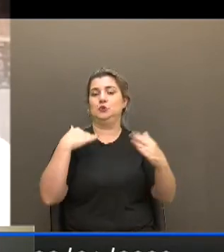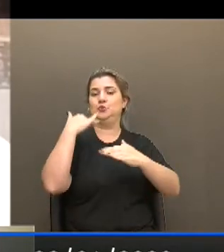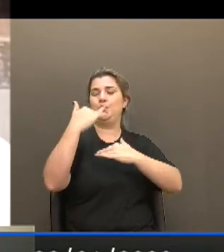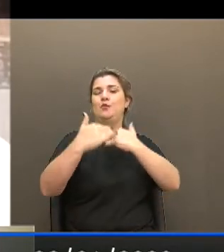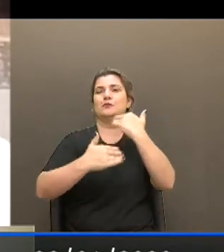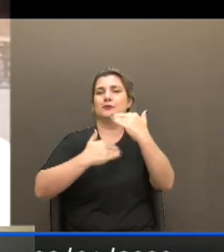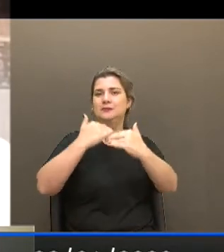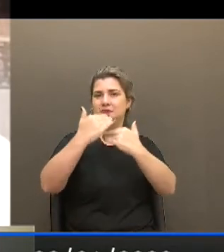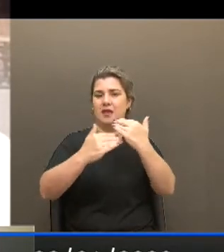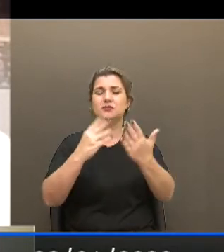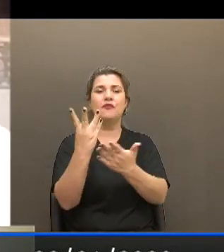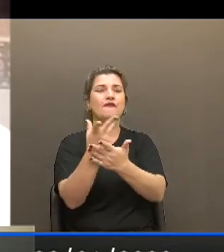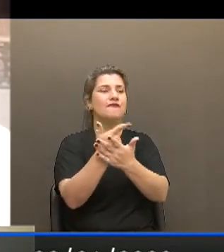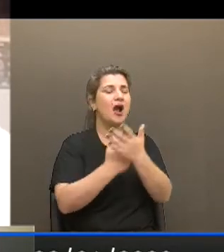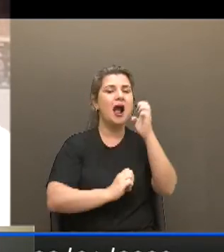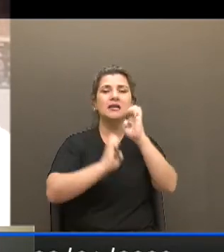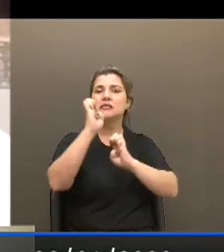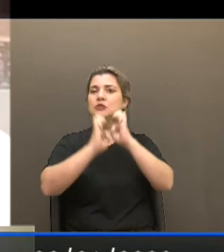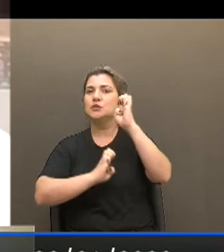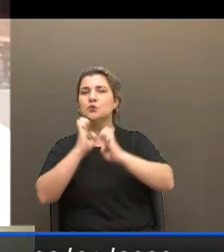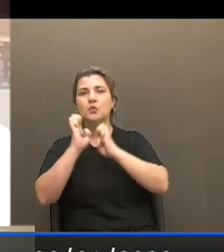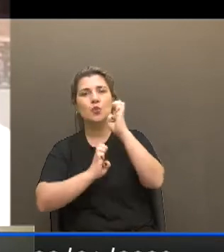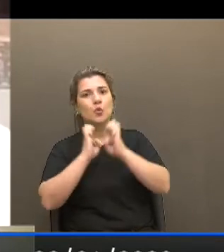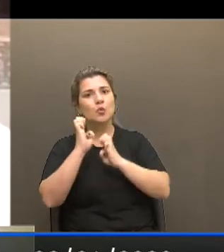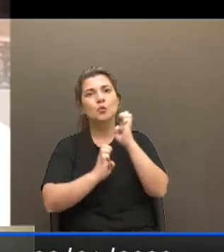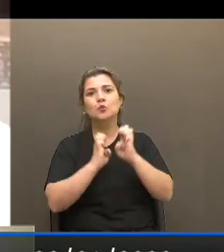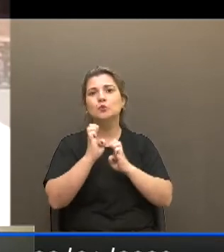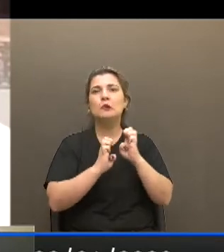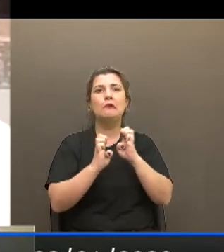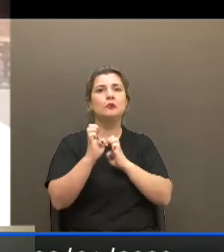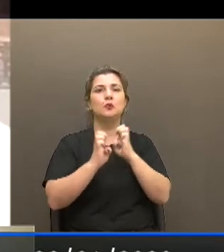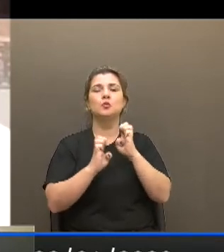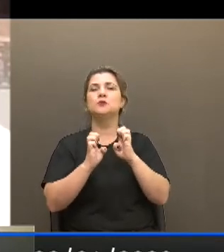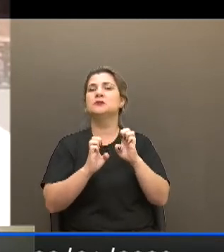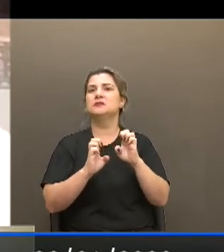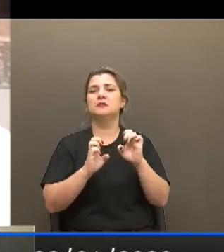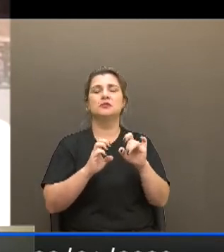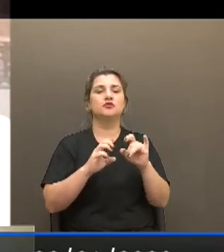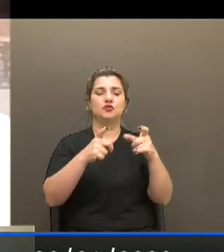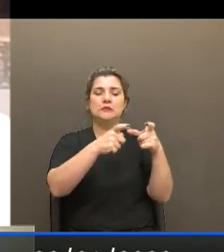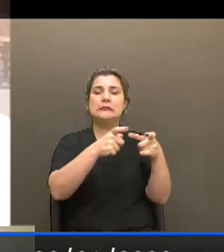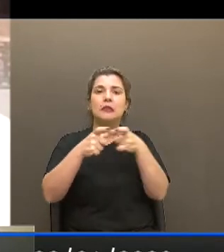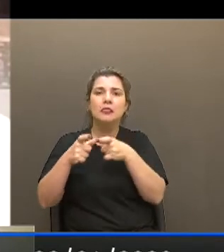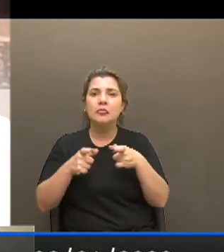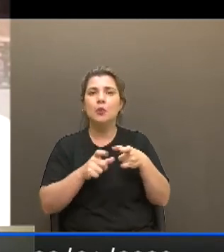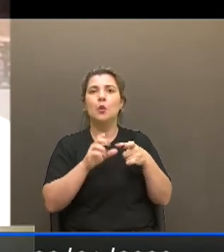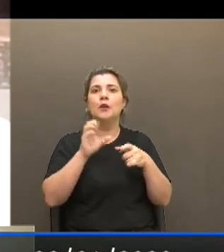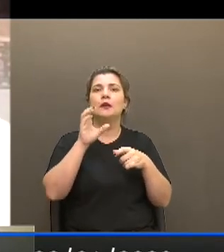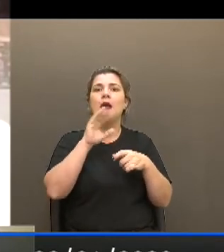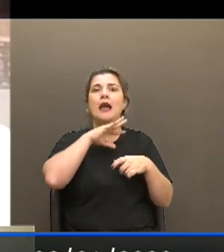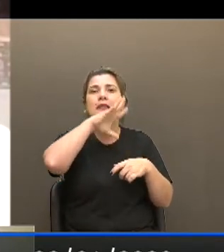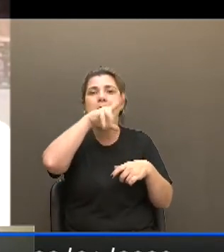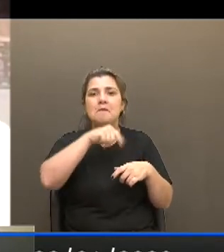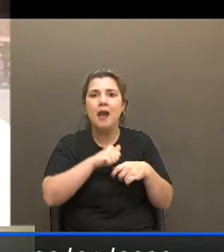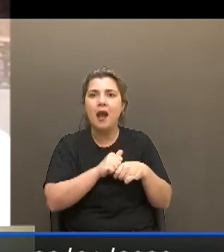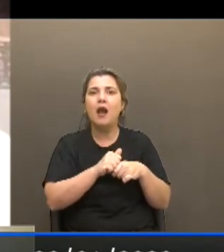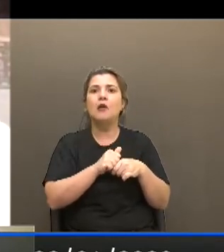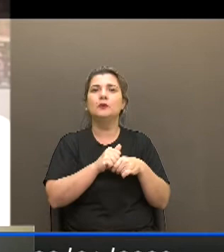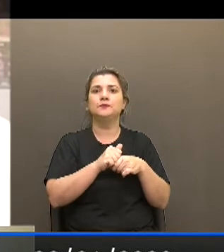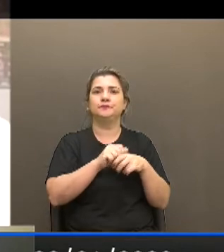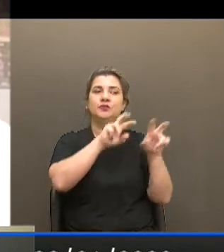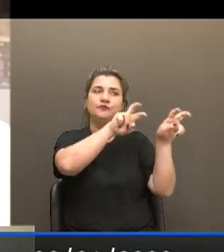contato, até porque somos desta área também, do setor da produção animal e vegetal também, pessoal dizendo de que vem